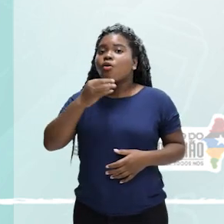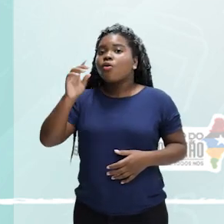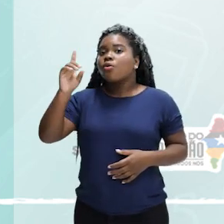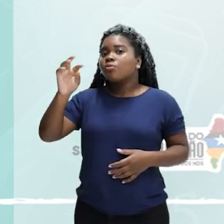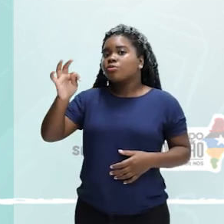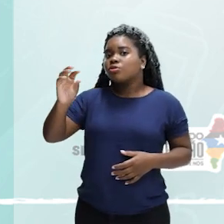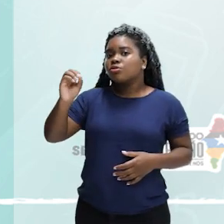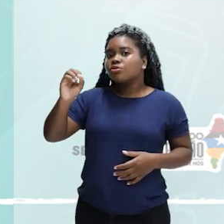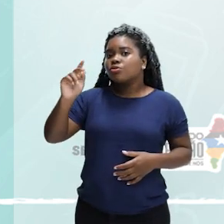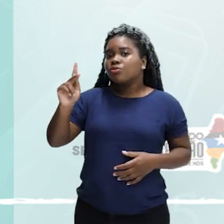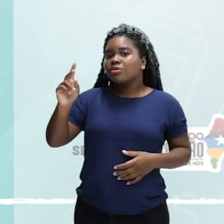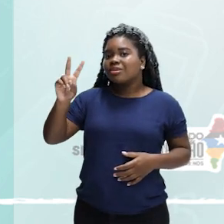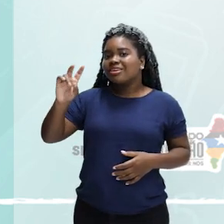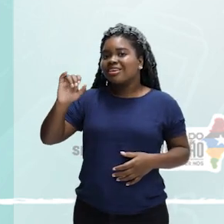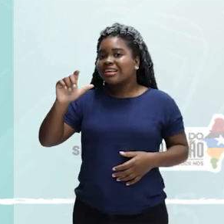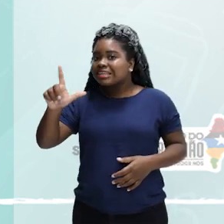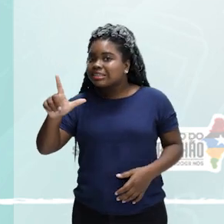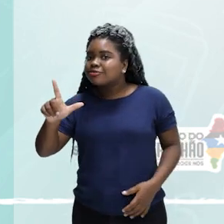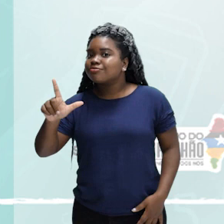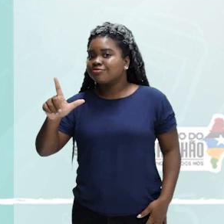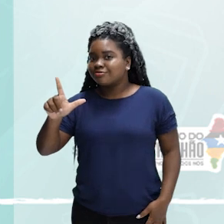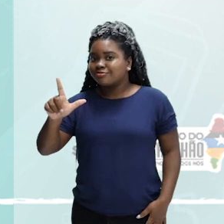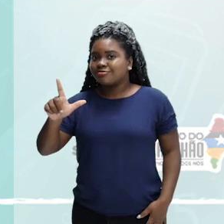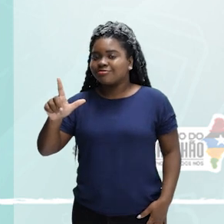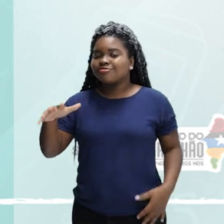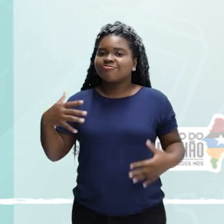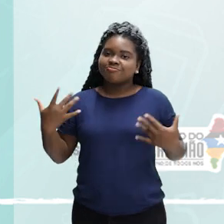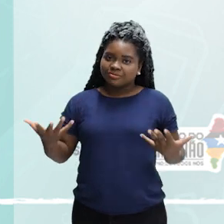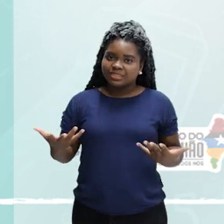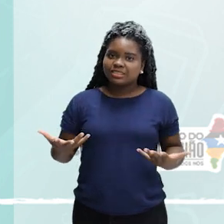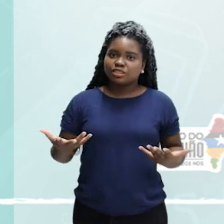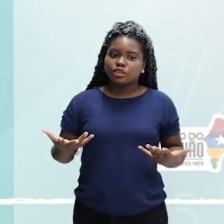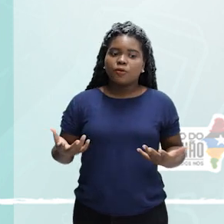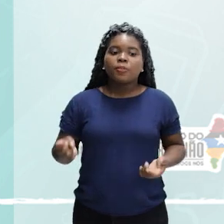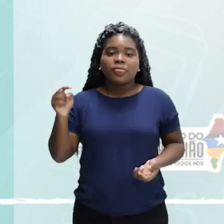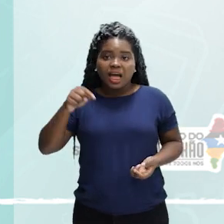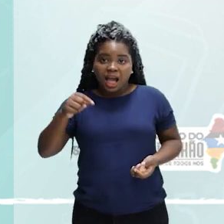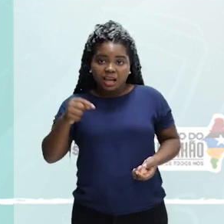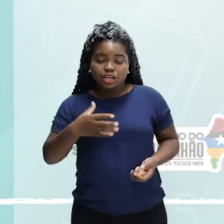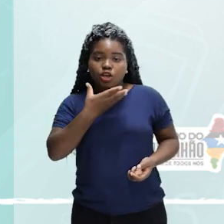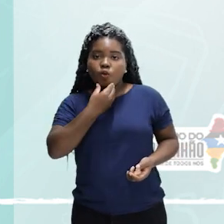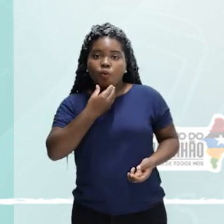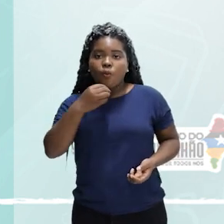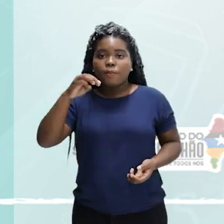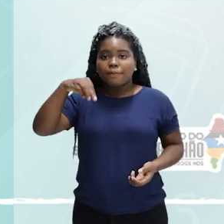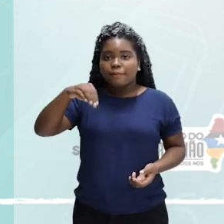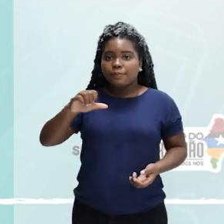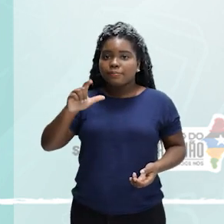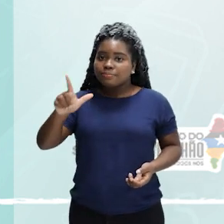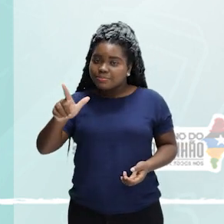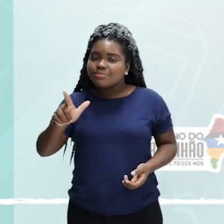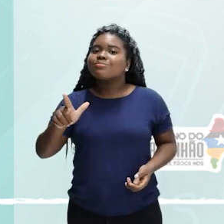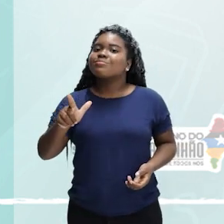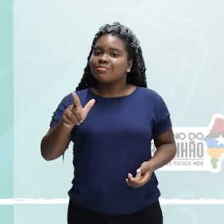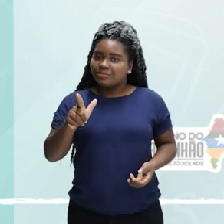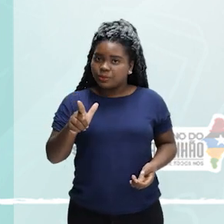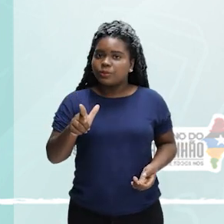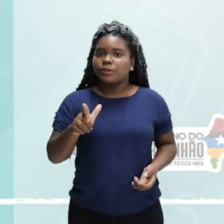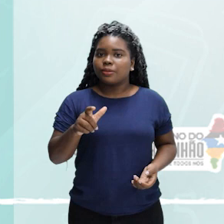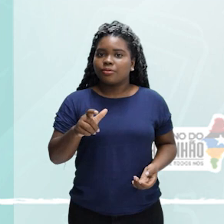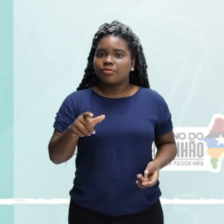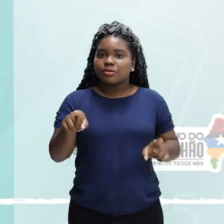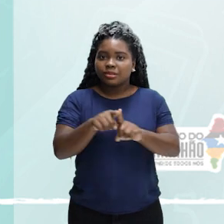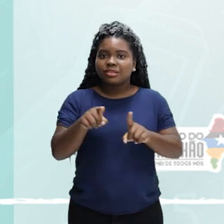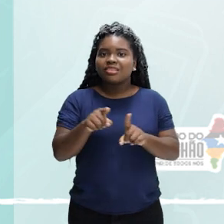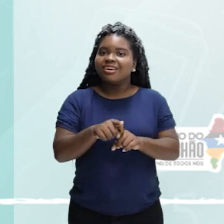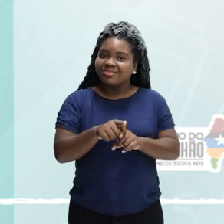democracia melhor para o Estado liberal seria a representativa. E o Mill reforça, não é que ele seja o melhor, ele é o único,